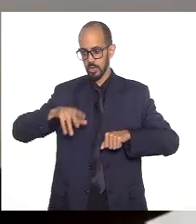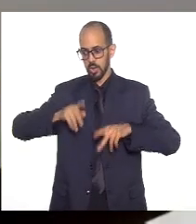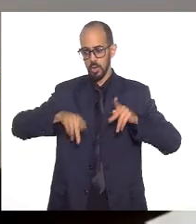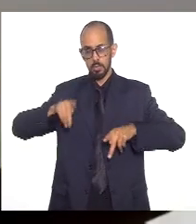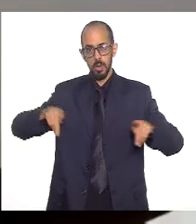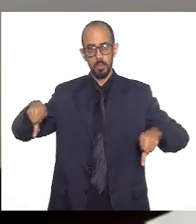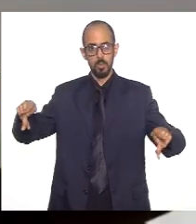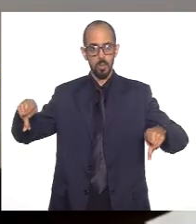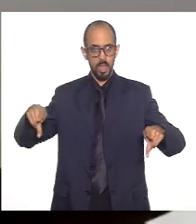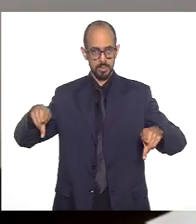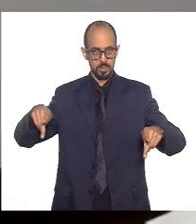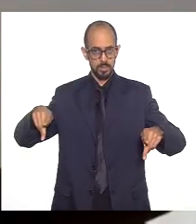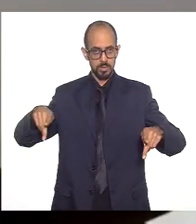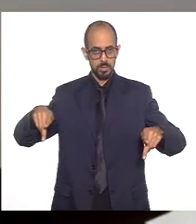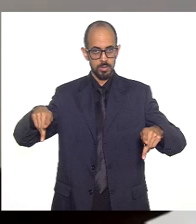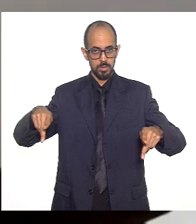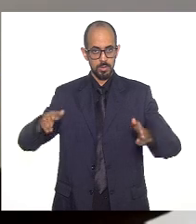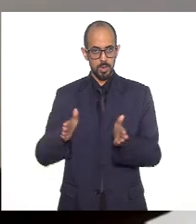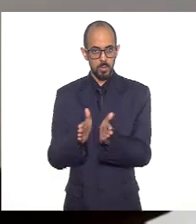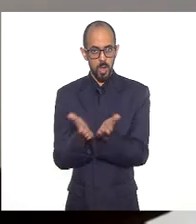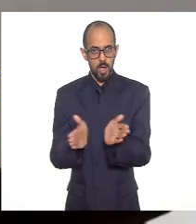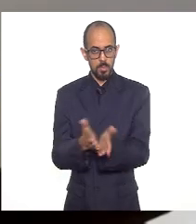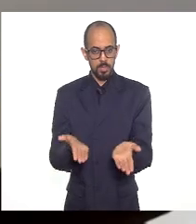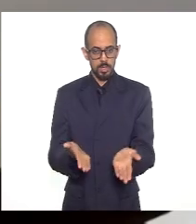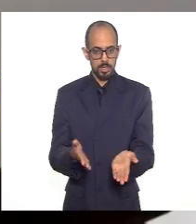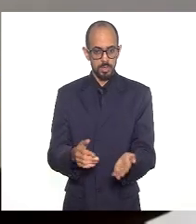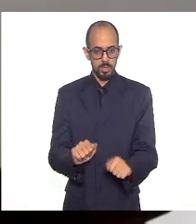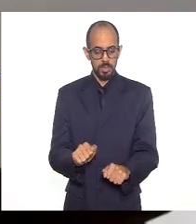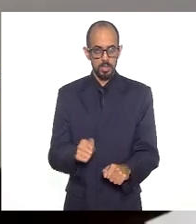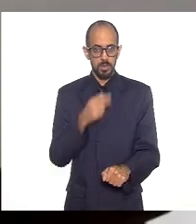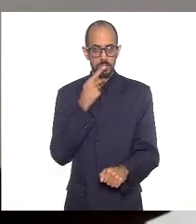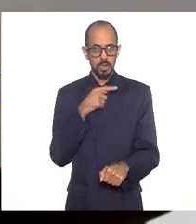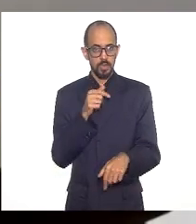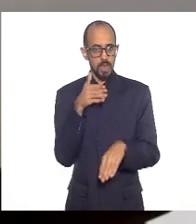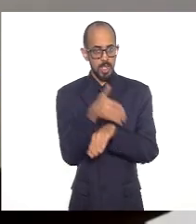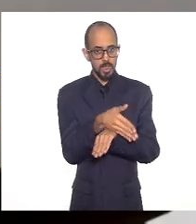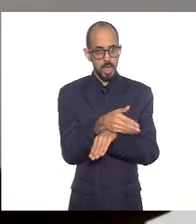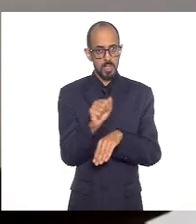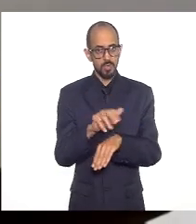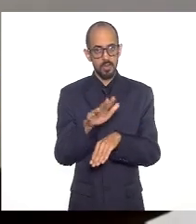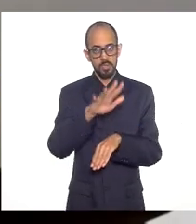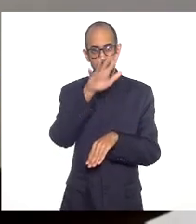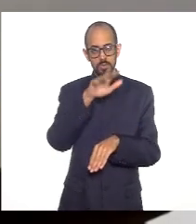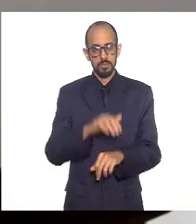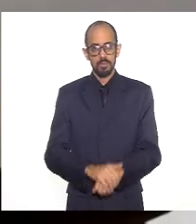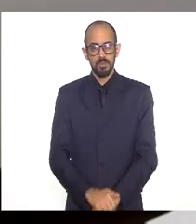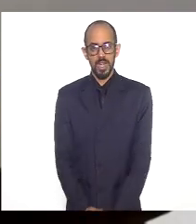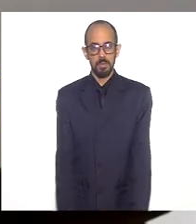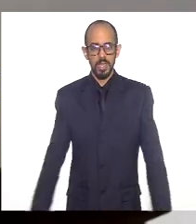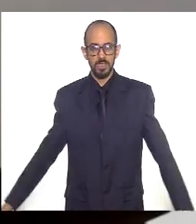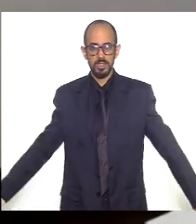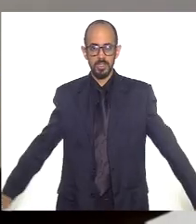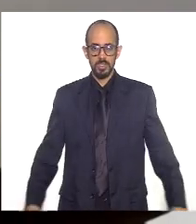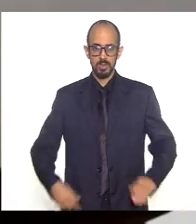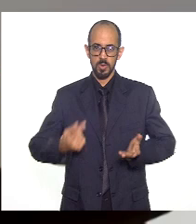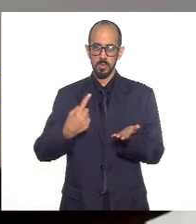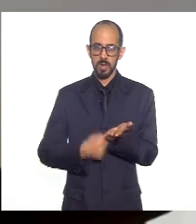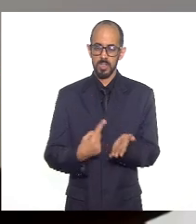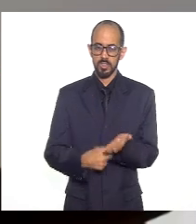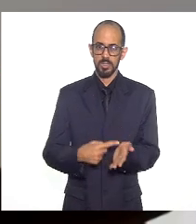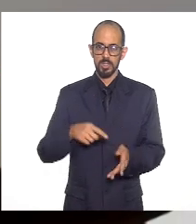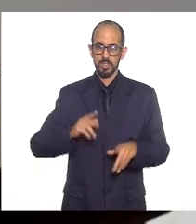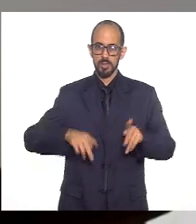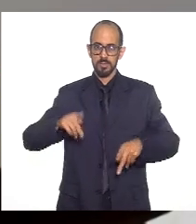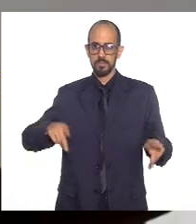governador andou falando aí de ocupar as áreas, ocupar as favelas, né? Vamos ocupar as favelas como agenda cidadã, como agenda